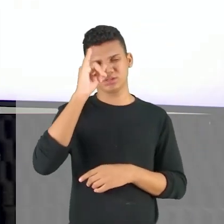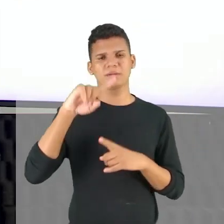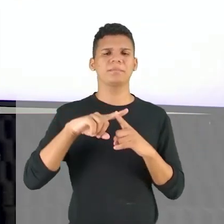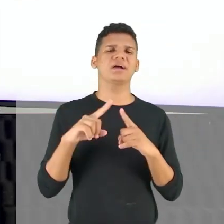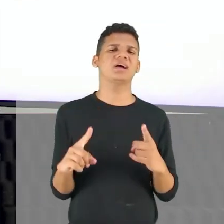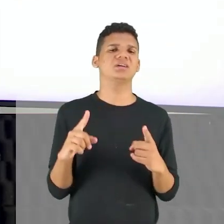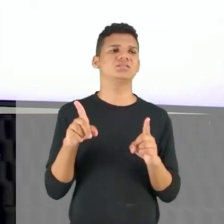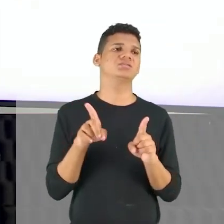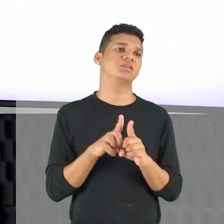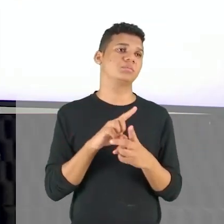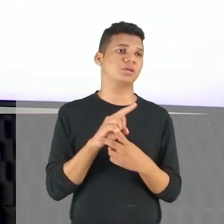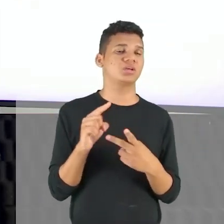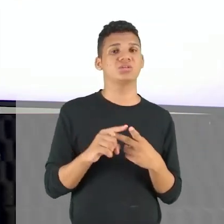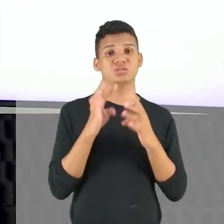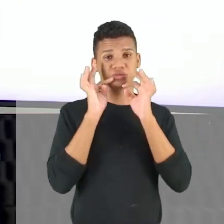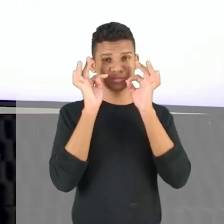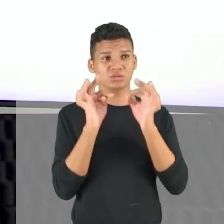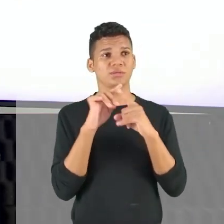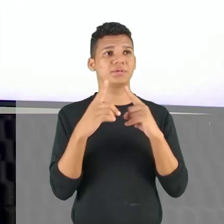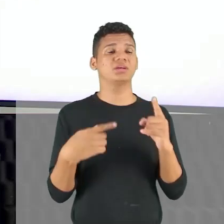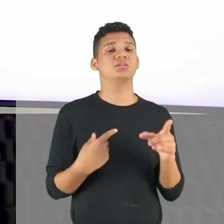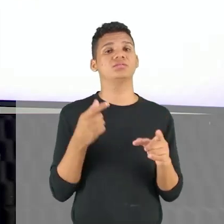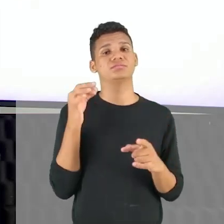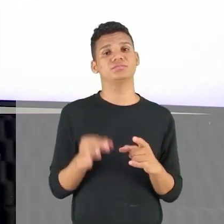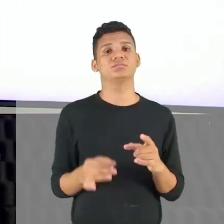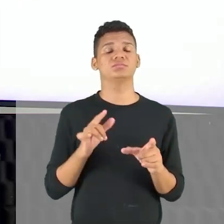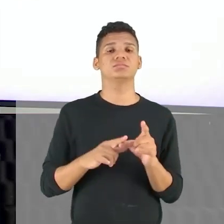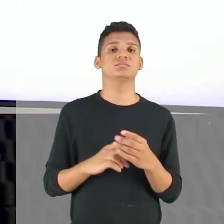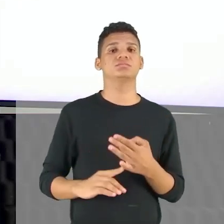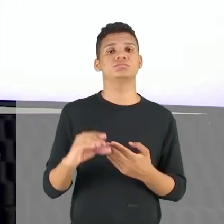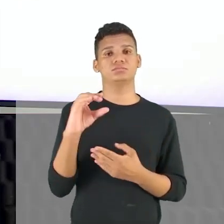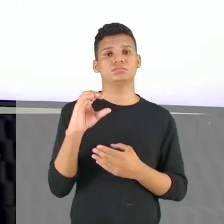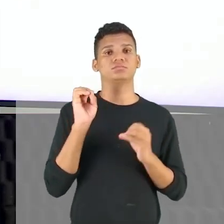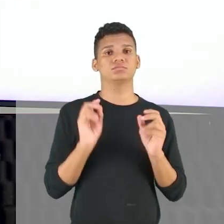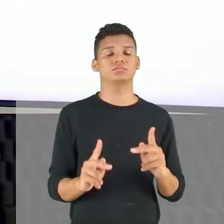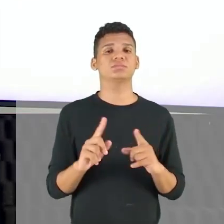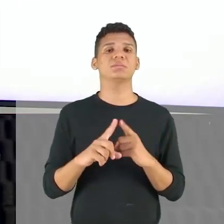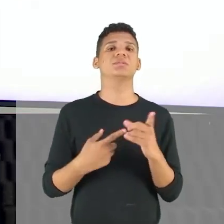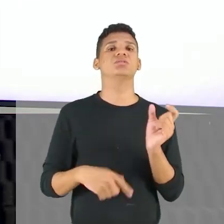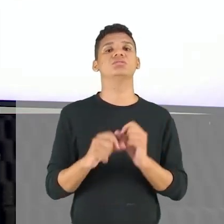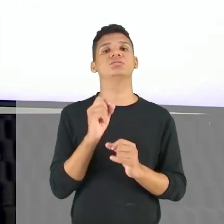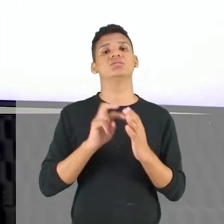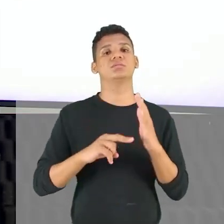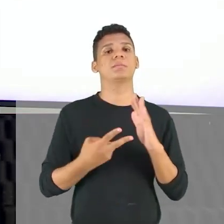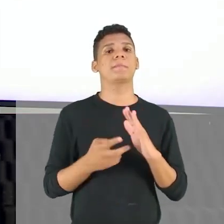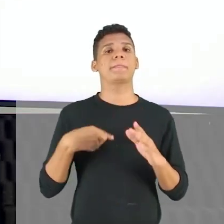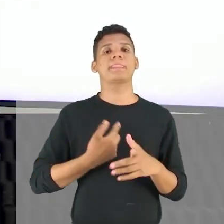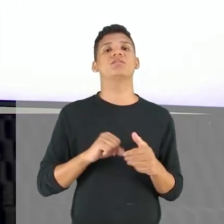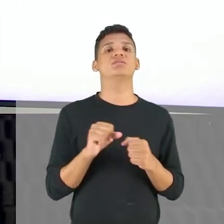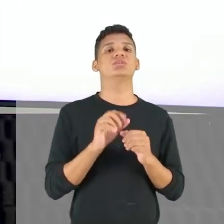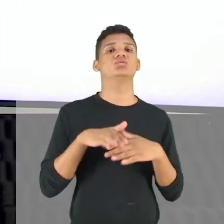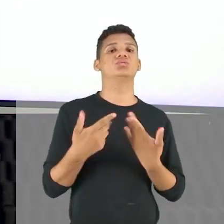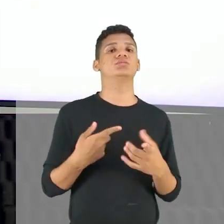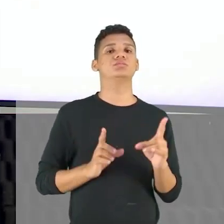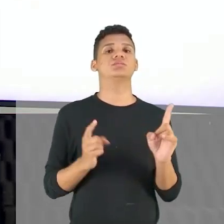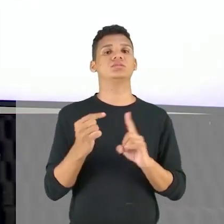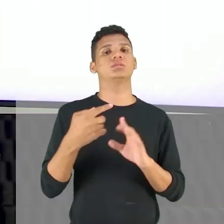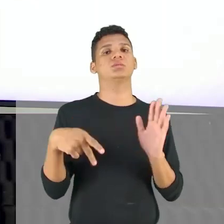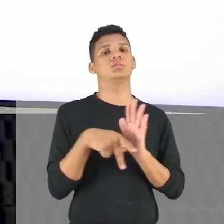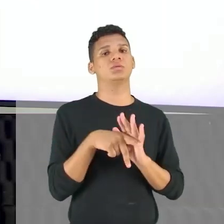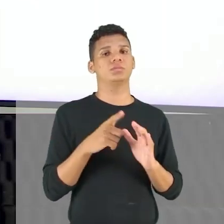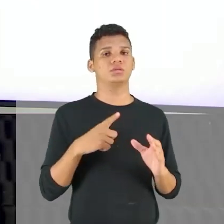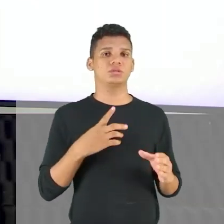menos com timidez, tá? Então, a alternativa correta, letra C. Senhores, o que a gente tem que fazer aqui? Qual o objetivo de vocês dentro dessas